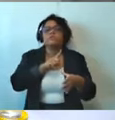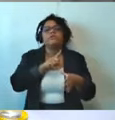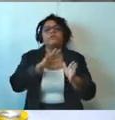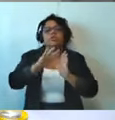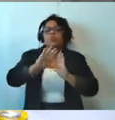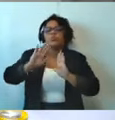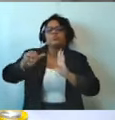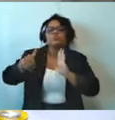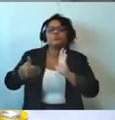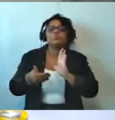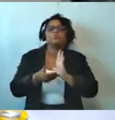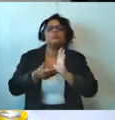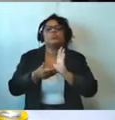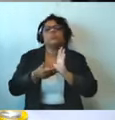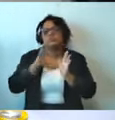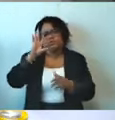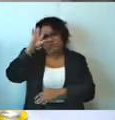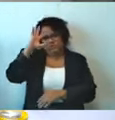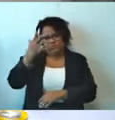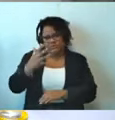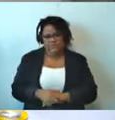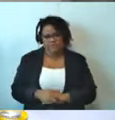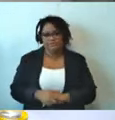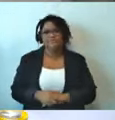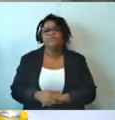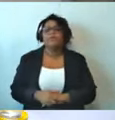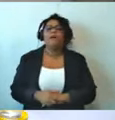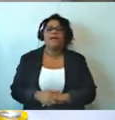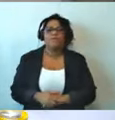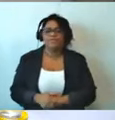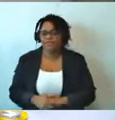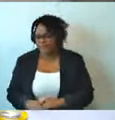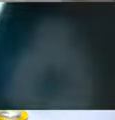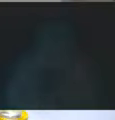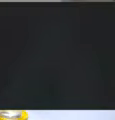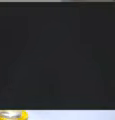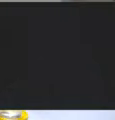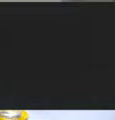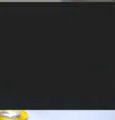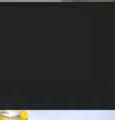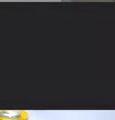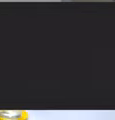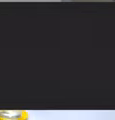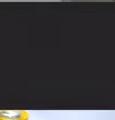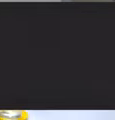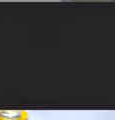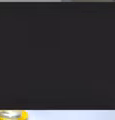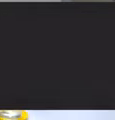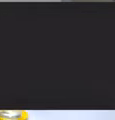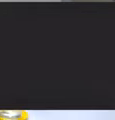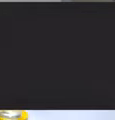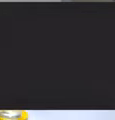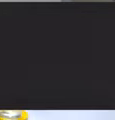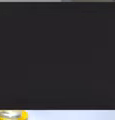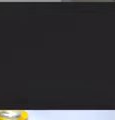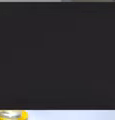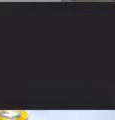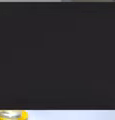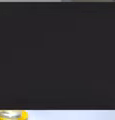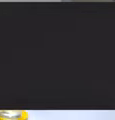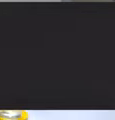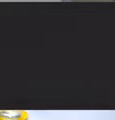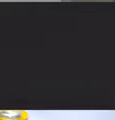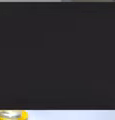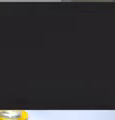integral essa solução. Eu comecei dizendo aqui sobre a questão da motoescola, por exemplo. O cara que faz a motoescola, ele não sai